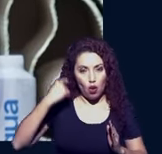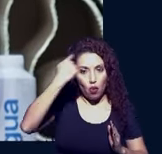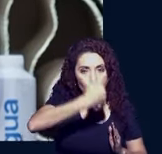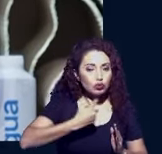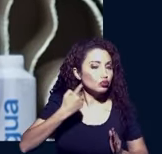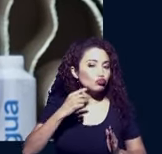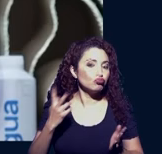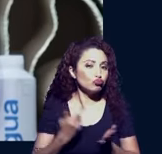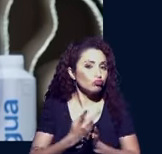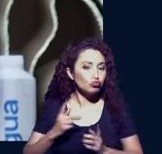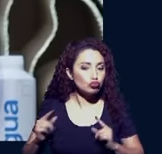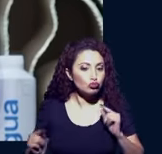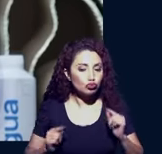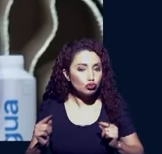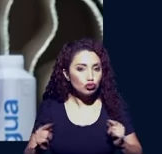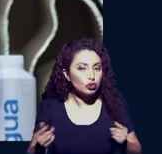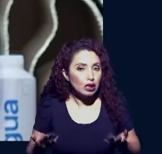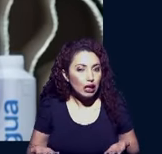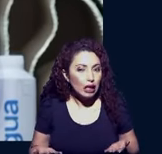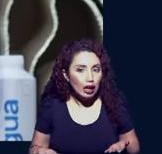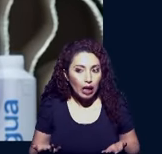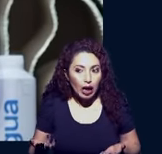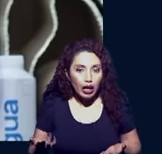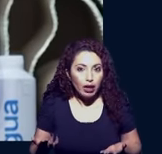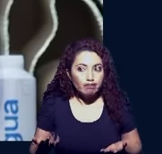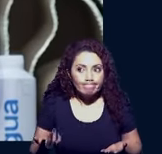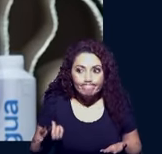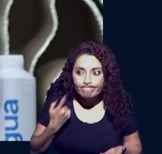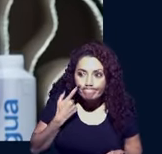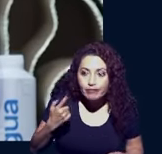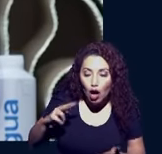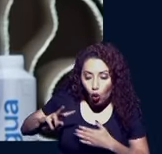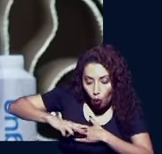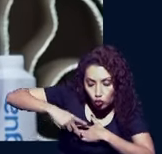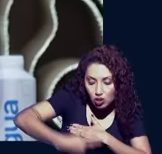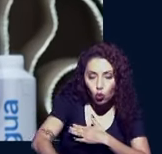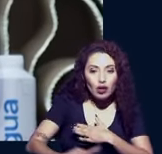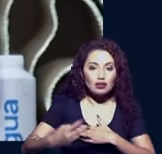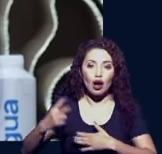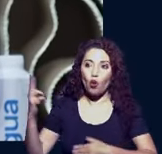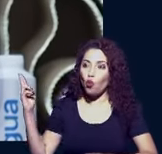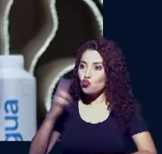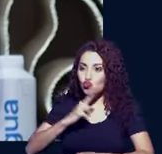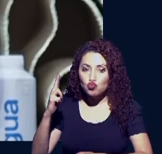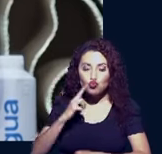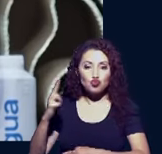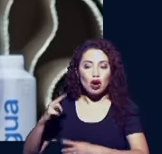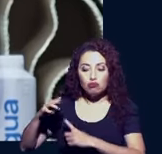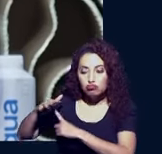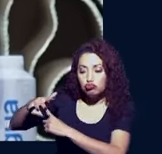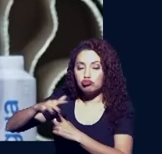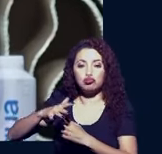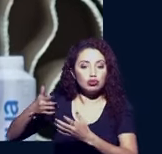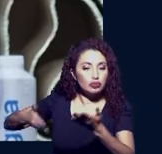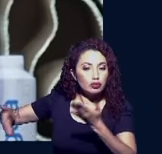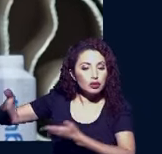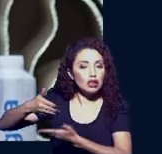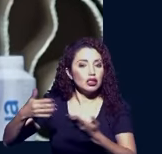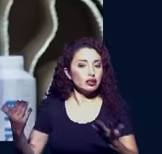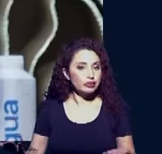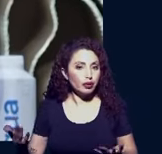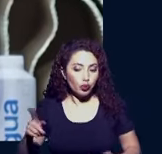a repercussão das urgências climáticas nós estamos assistindo no Estado do Amazonas ao lado do Pará